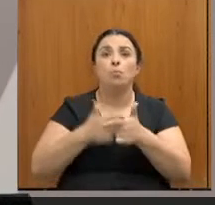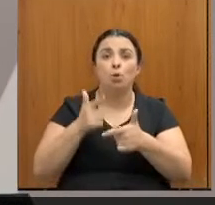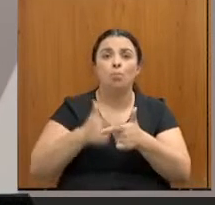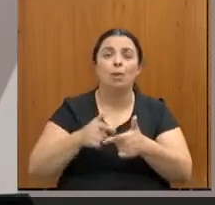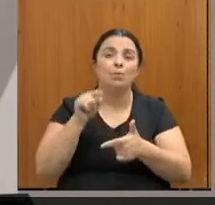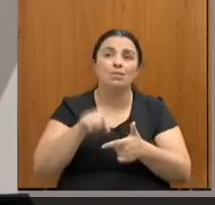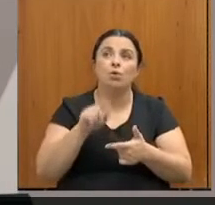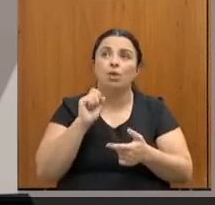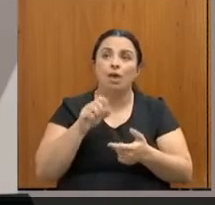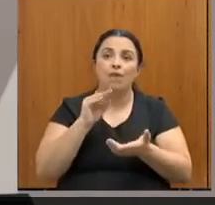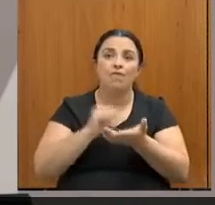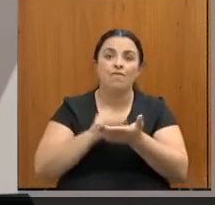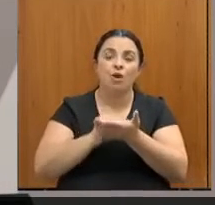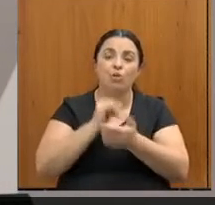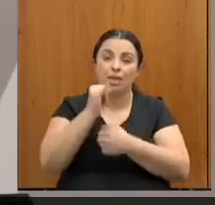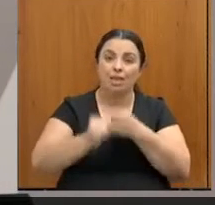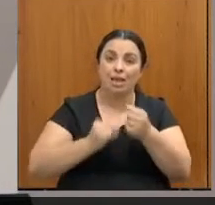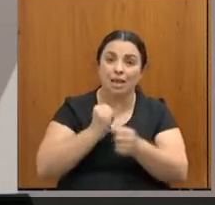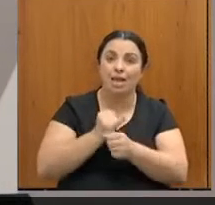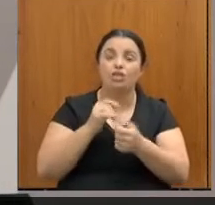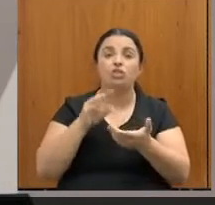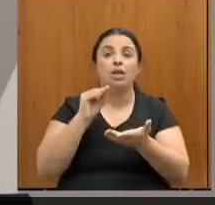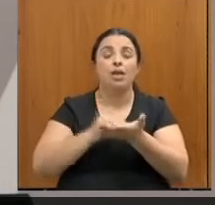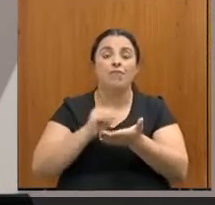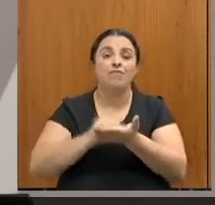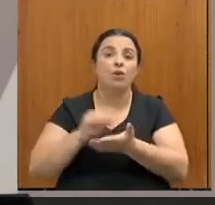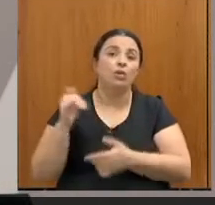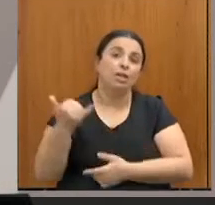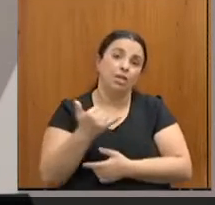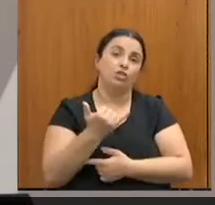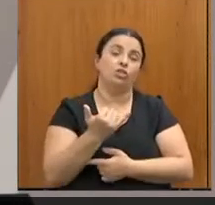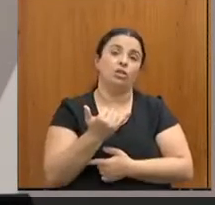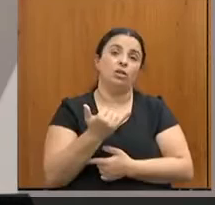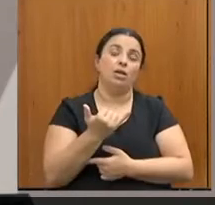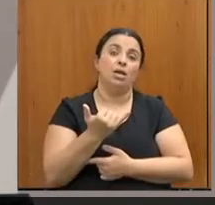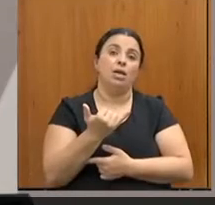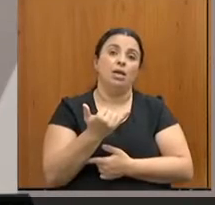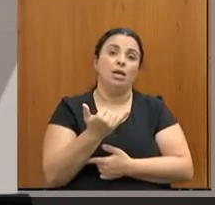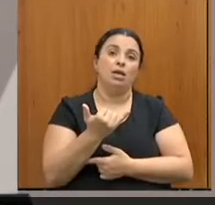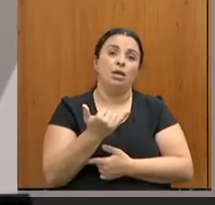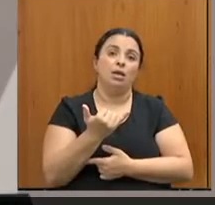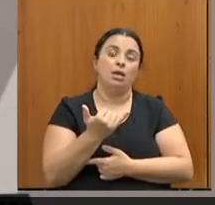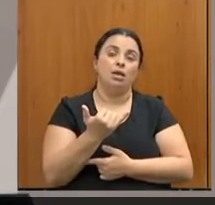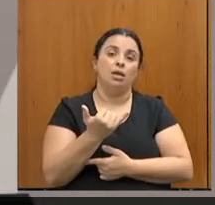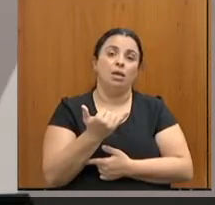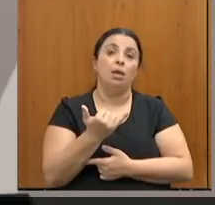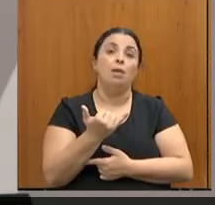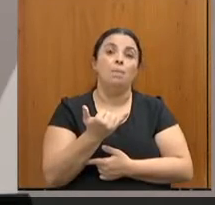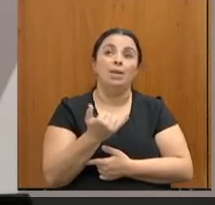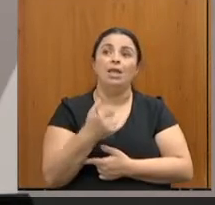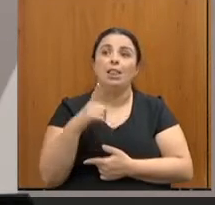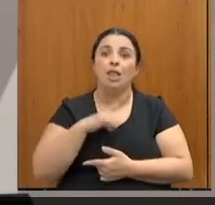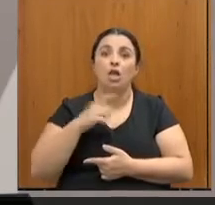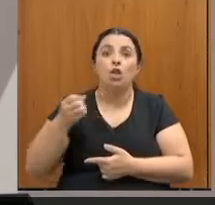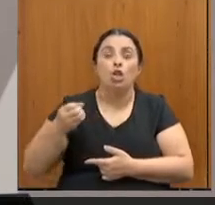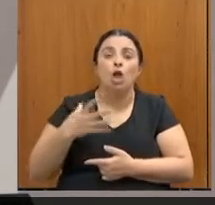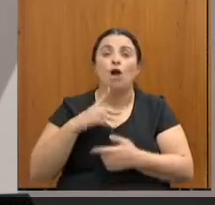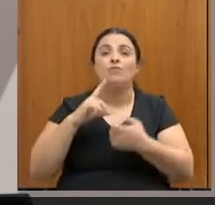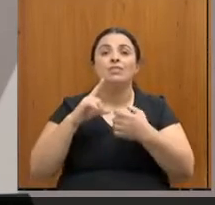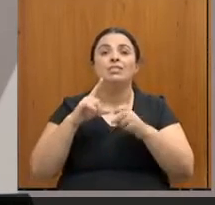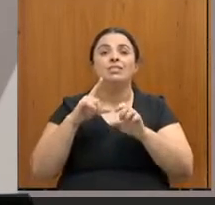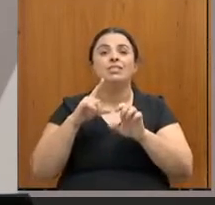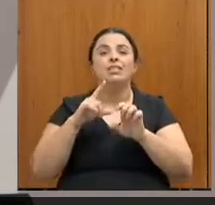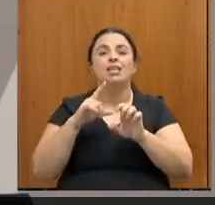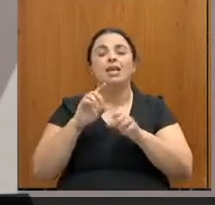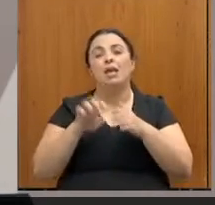internet e energia para que empresas possam instalar não seria isso presidente as